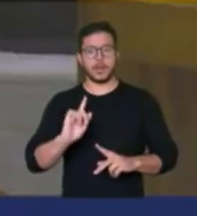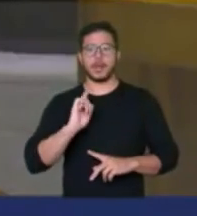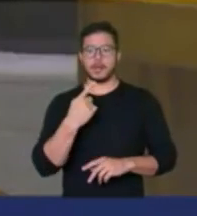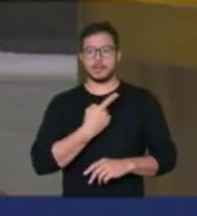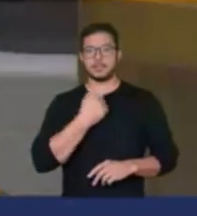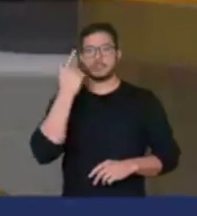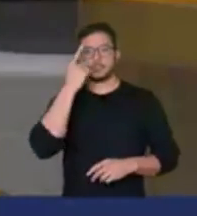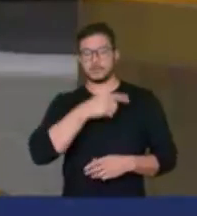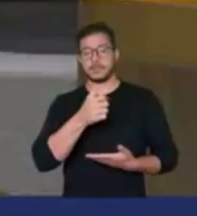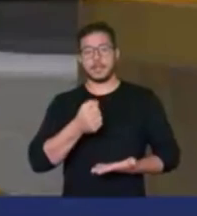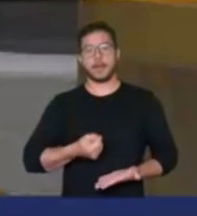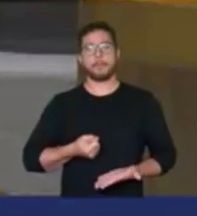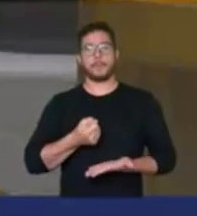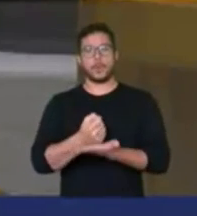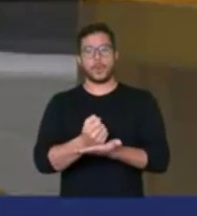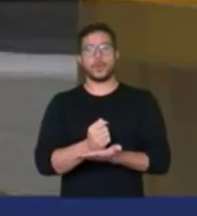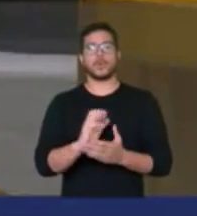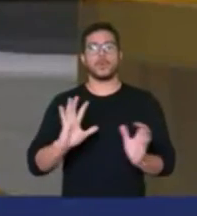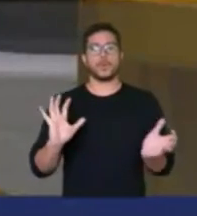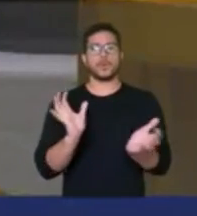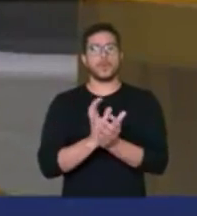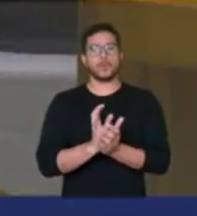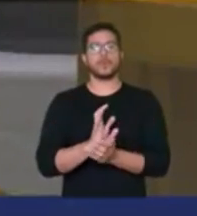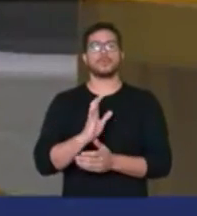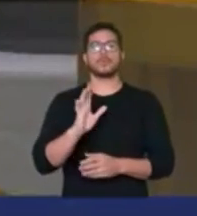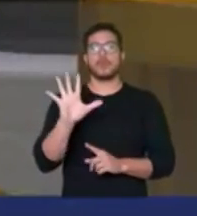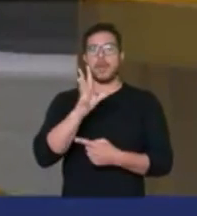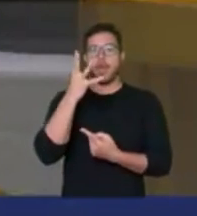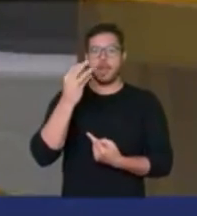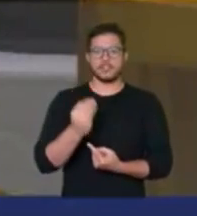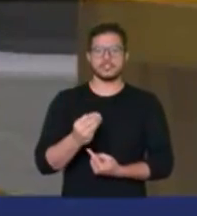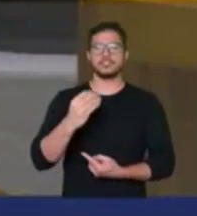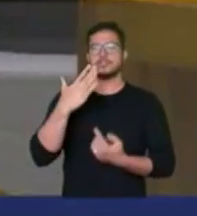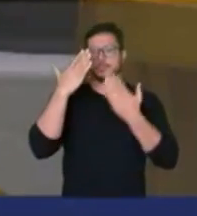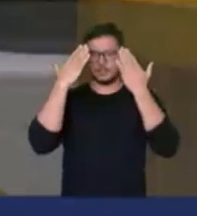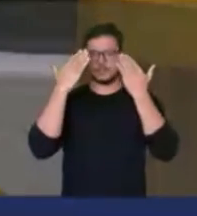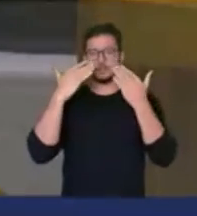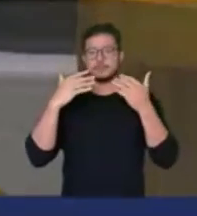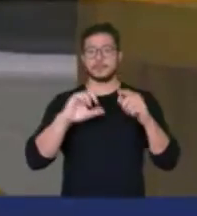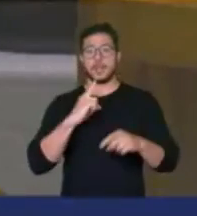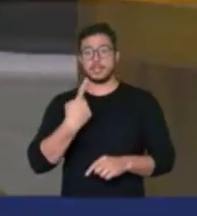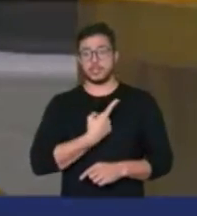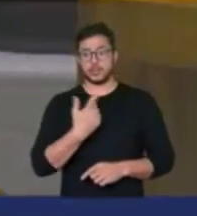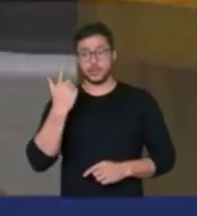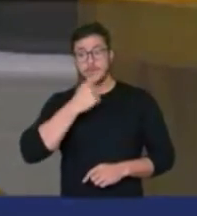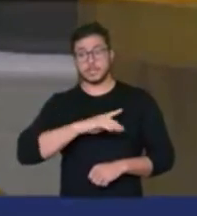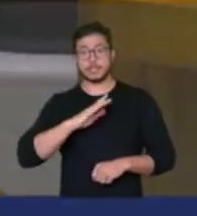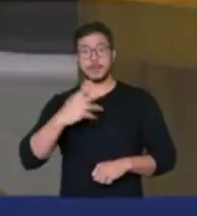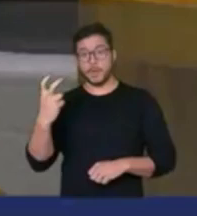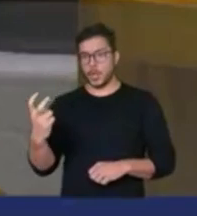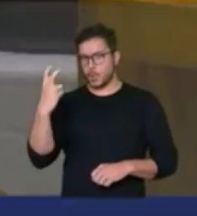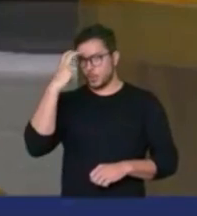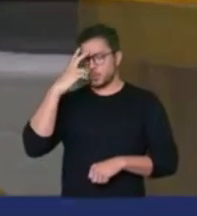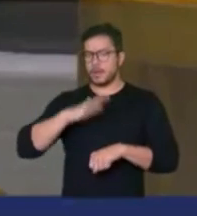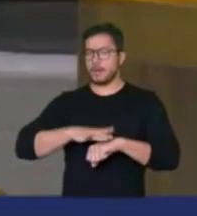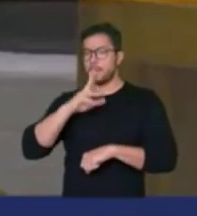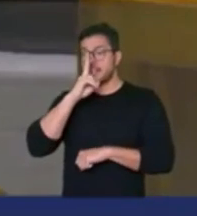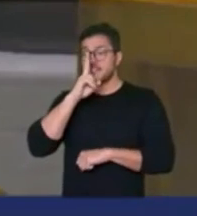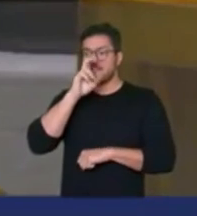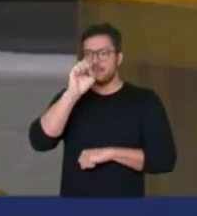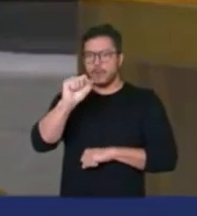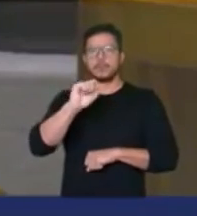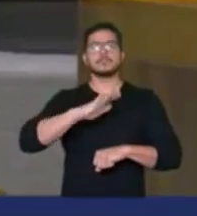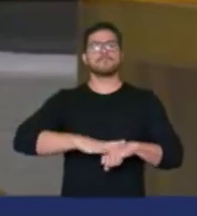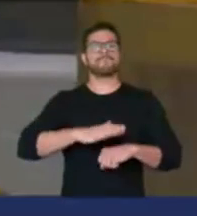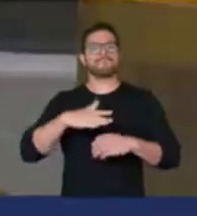classe artística brasileira, para que a gente possa ter a cultura cada vez mais forte, cada vez mais